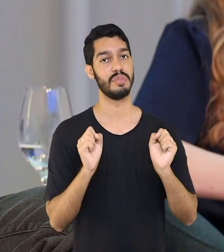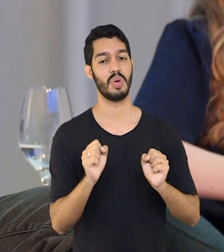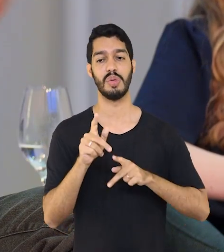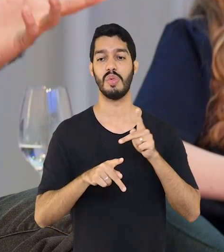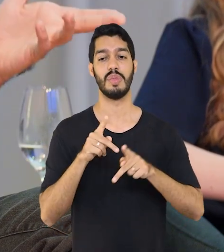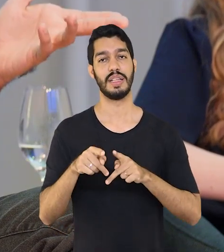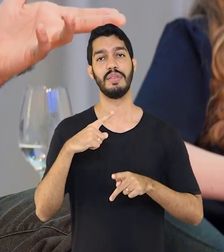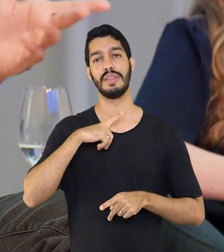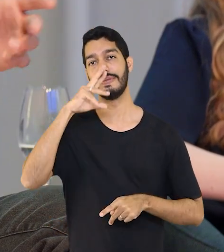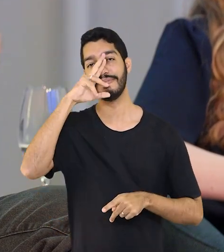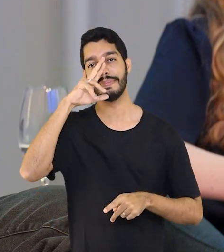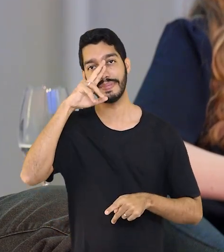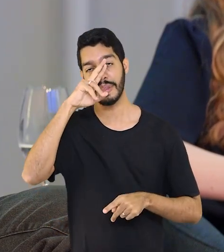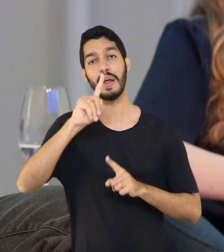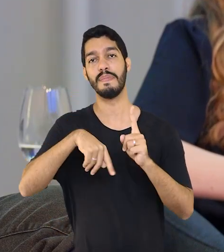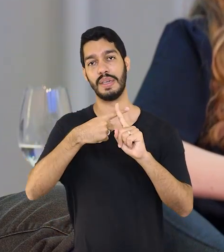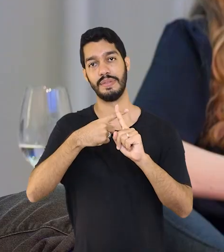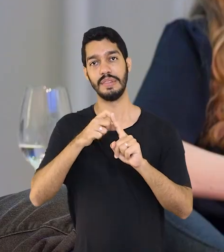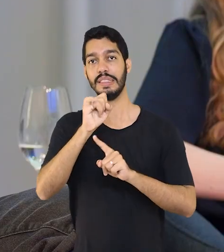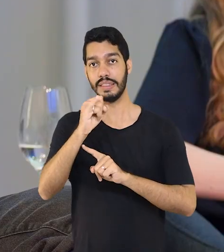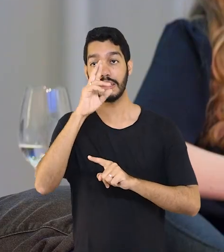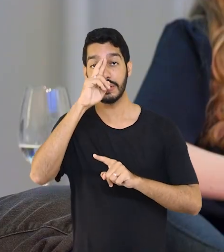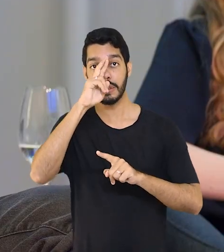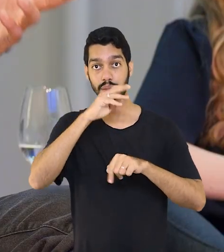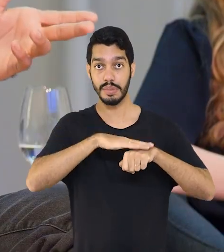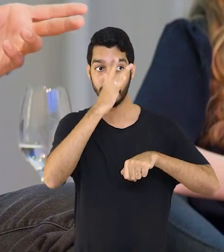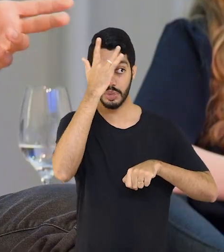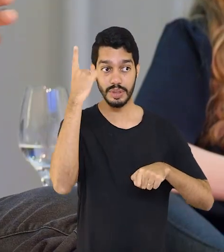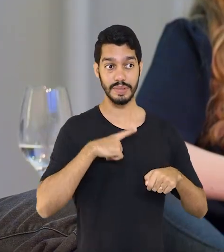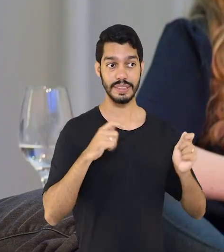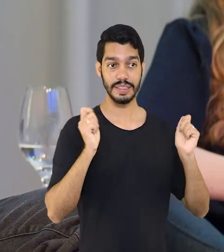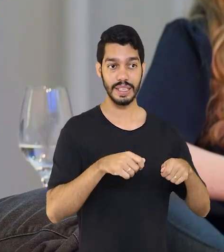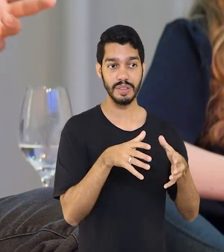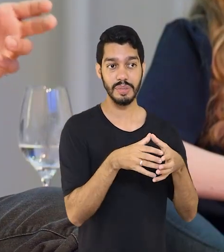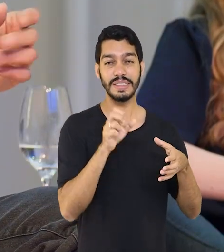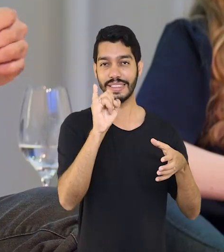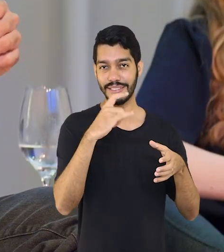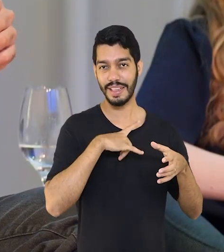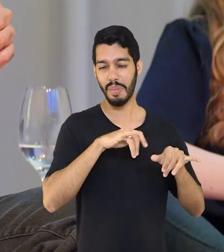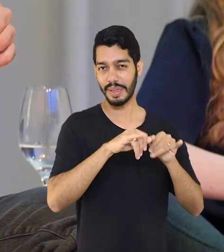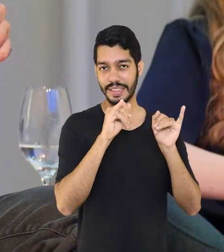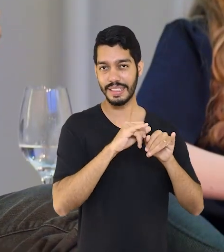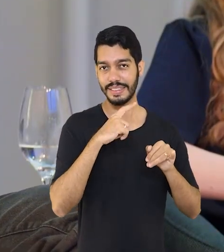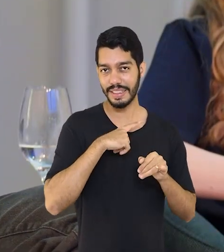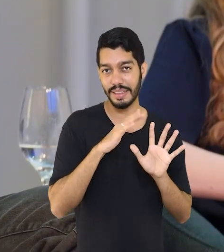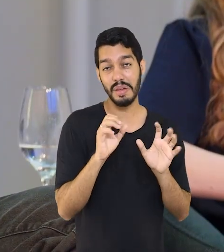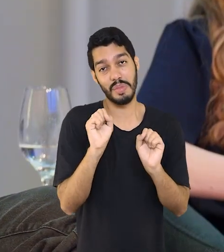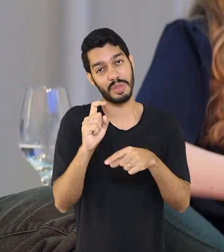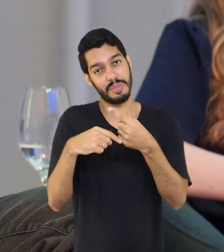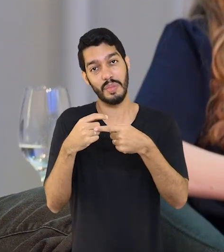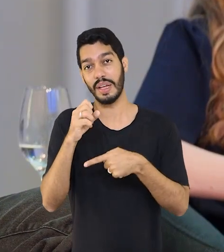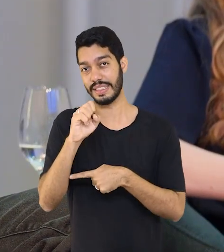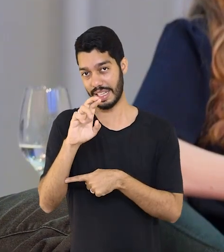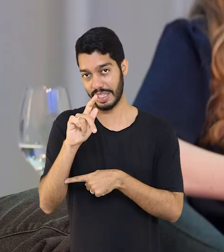risco, e quem se arrisca hoje em dia, quem tem mais propensão ao risco? Se eu estiver falando besteira aqui, vou